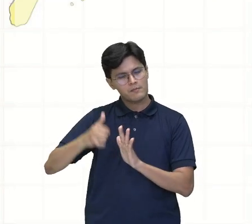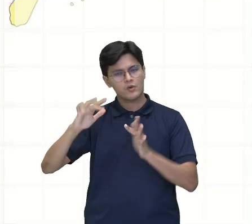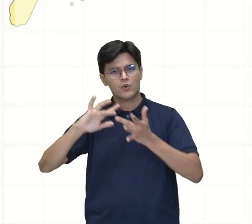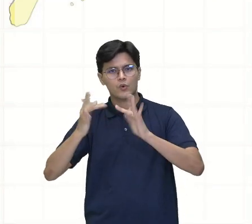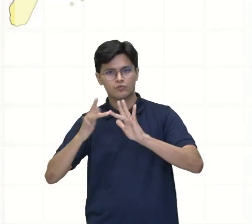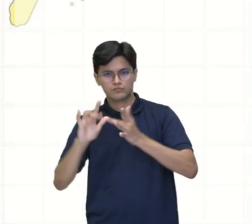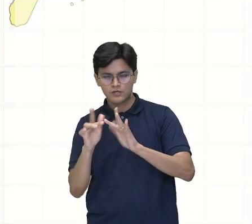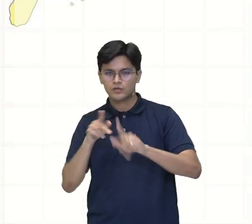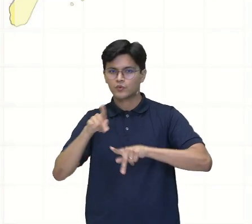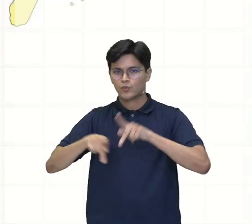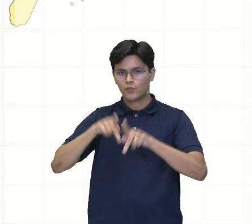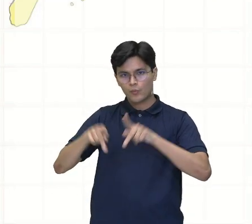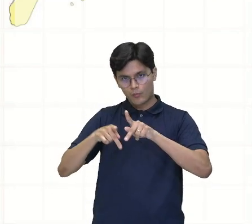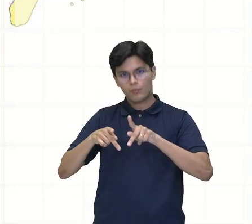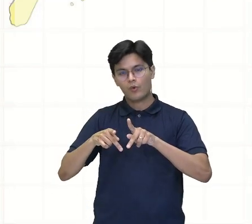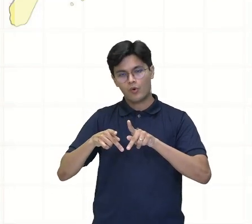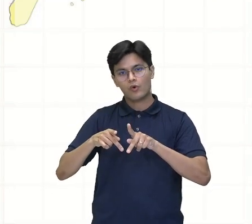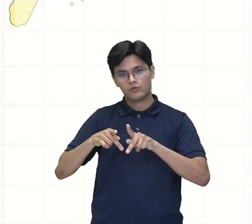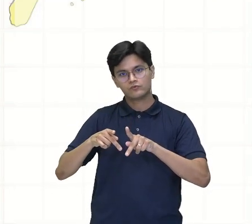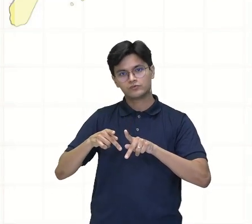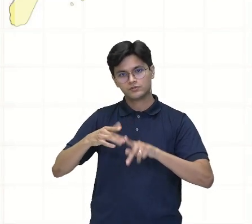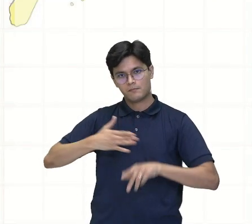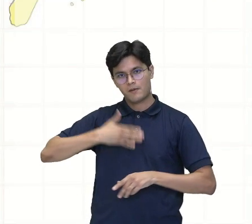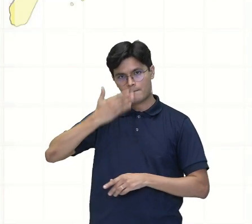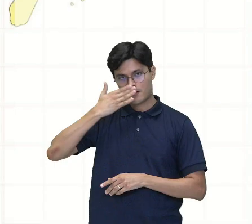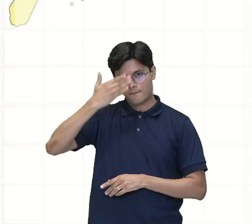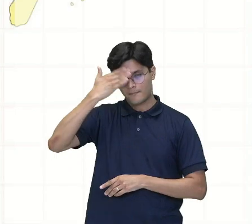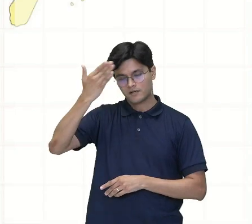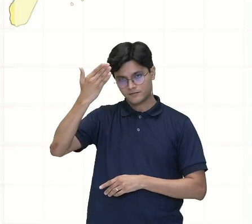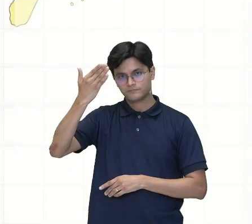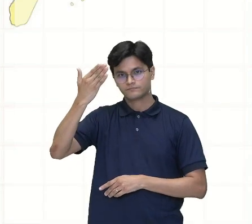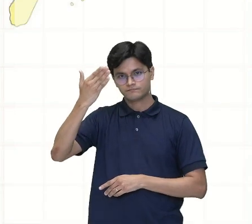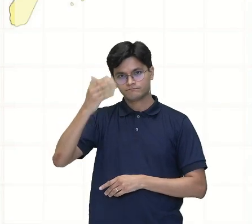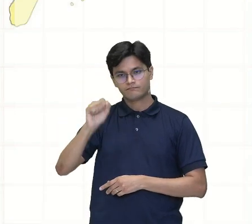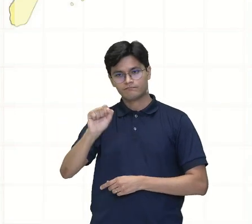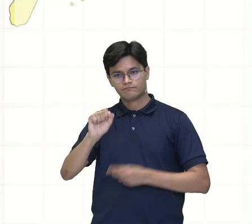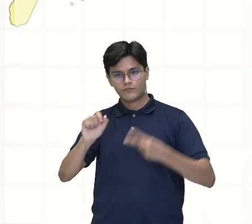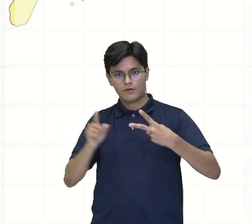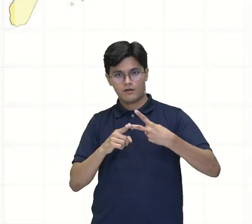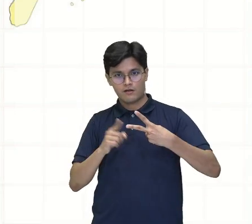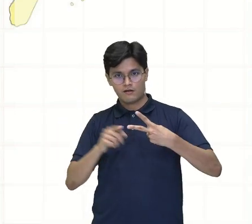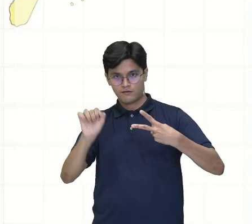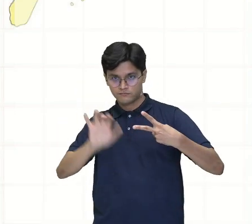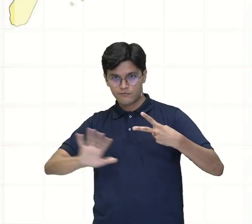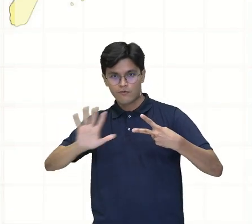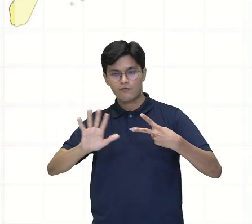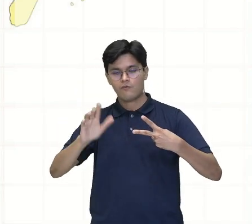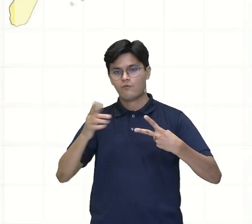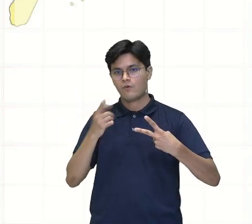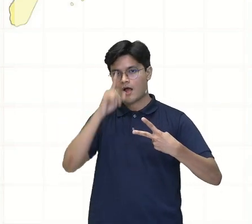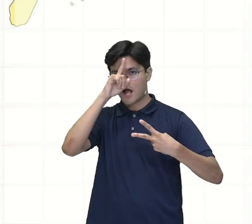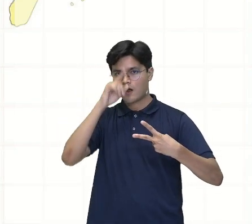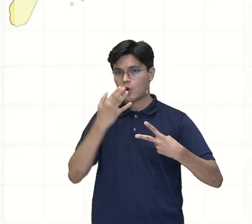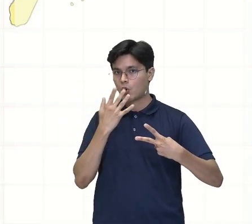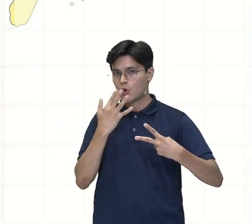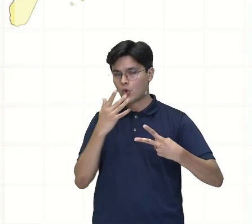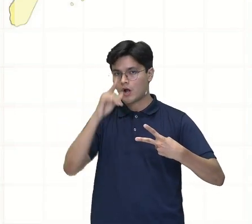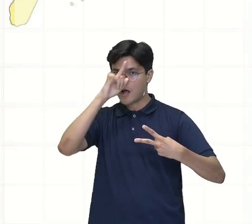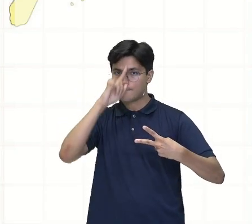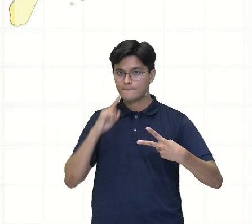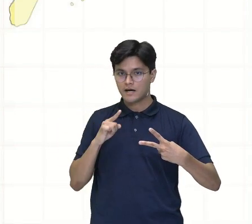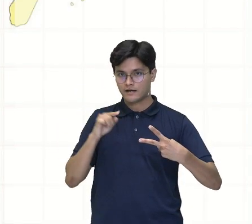povos muçulmanos, com os árabes. E a parte em amarelo é chamado de África